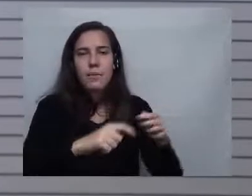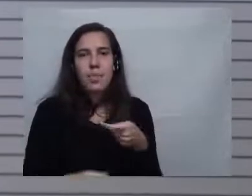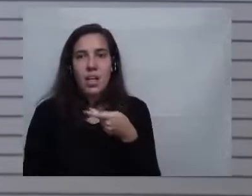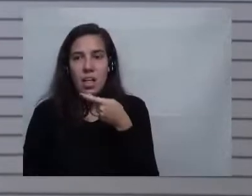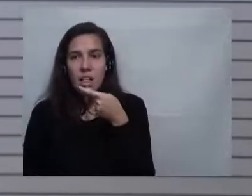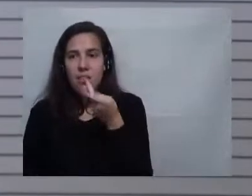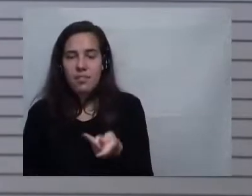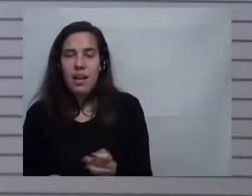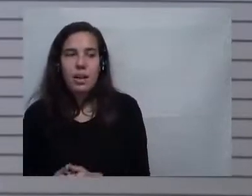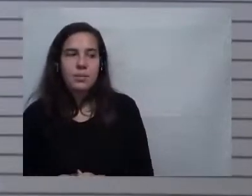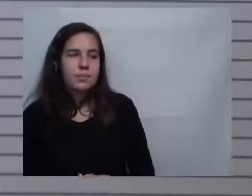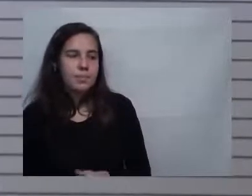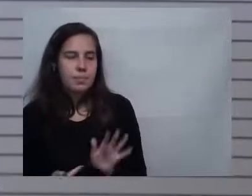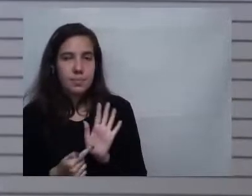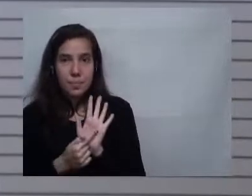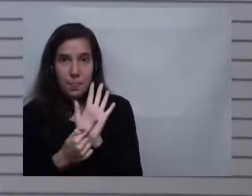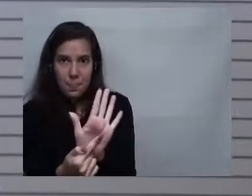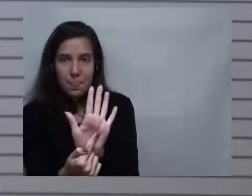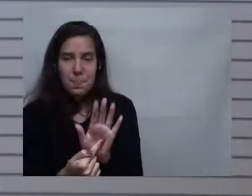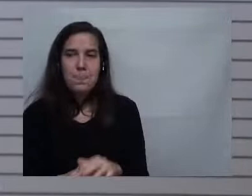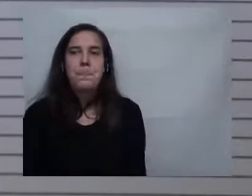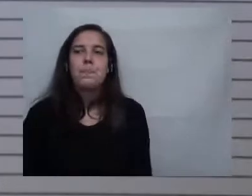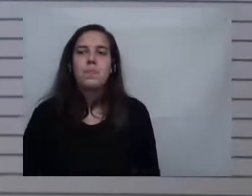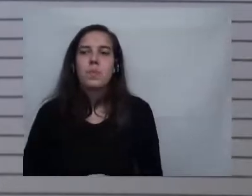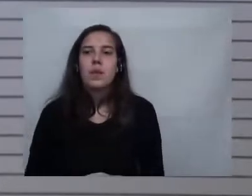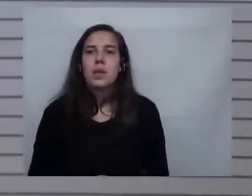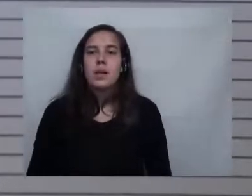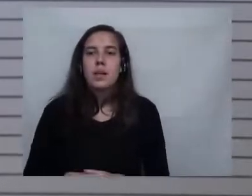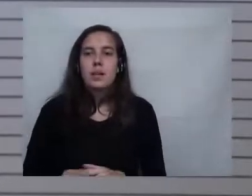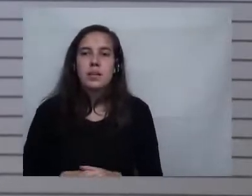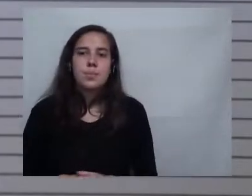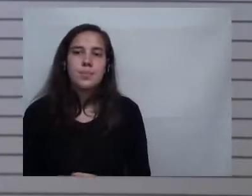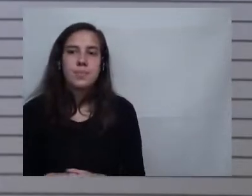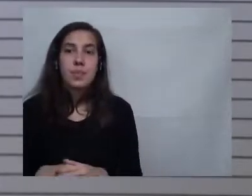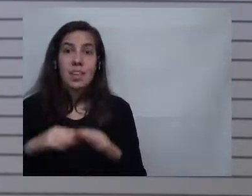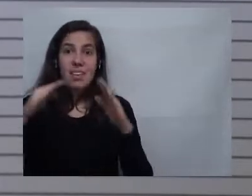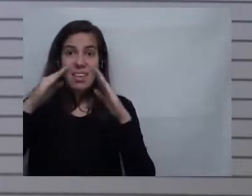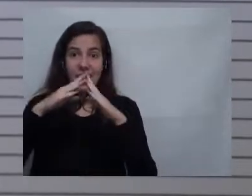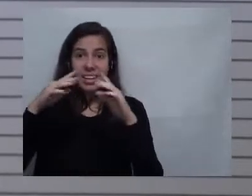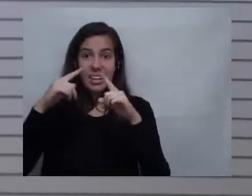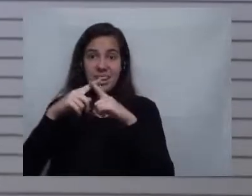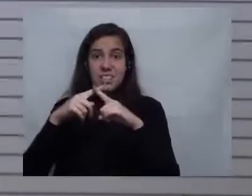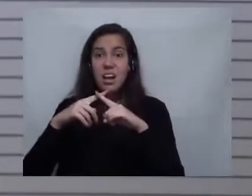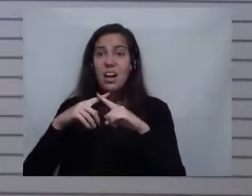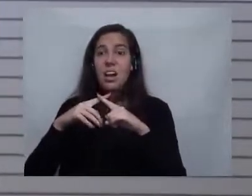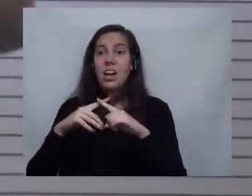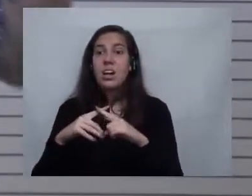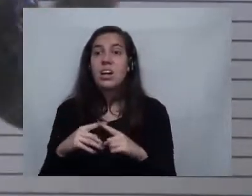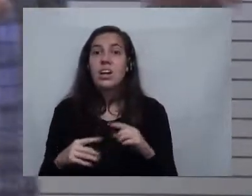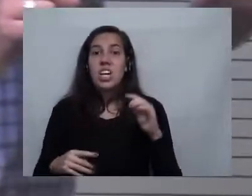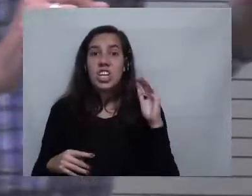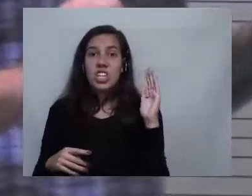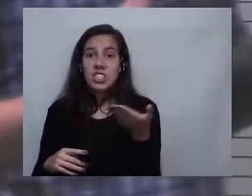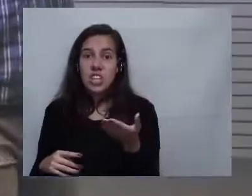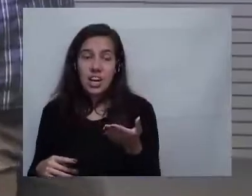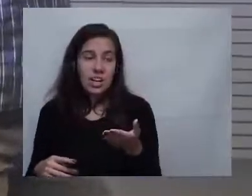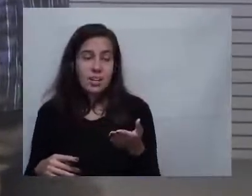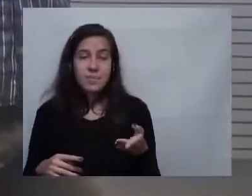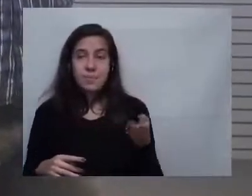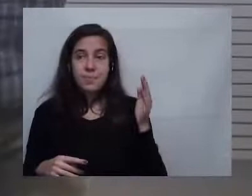a história do cristianismo e a igreja já estava na prática de quando